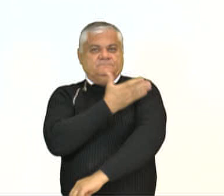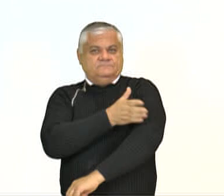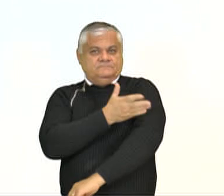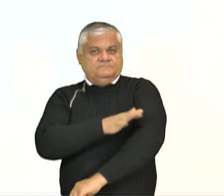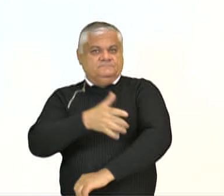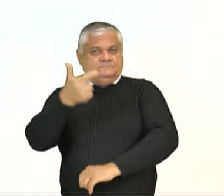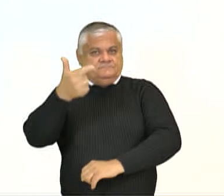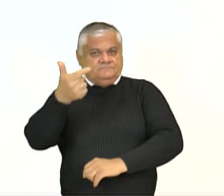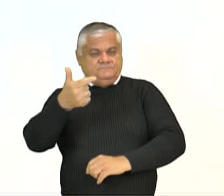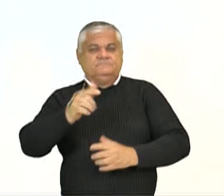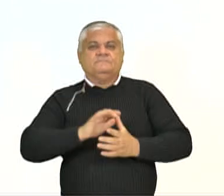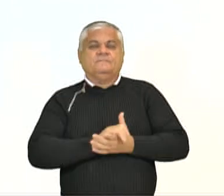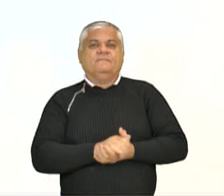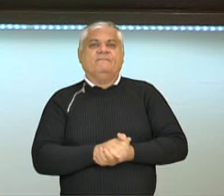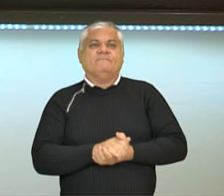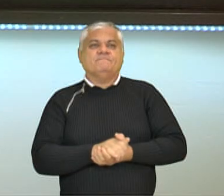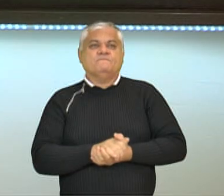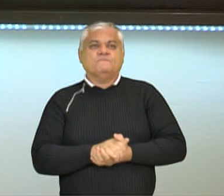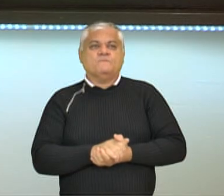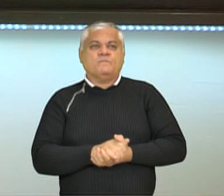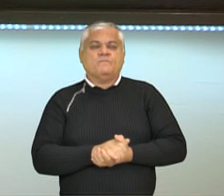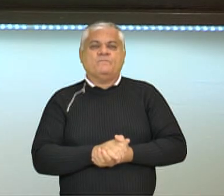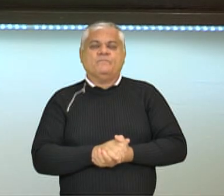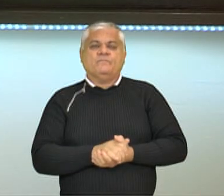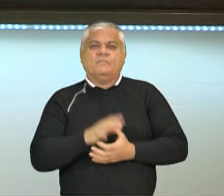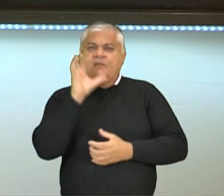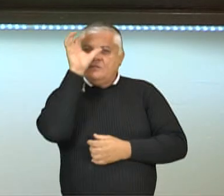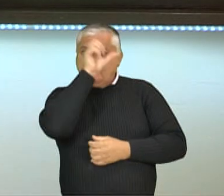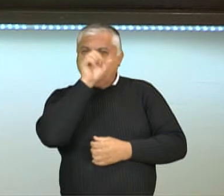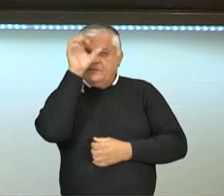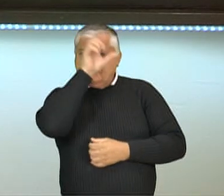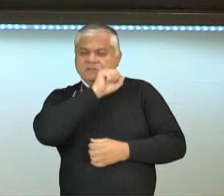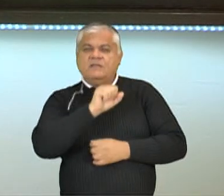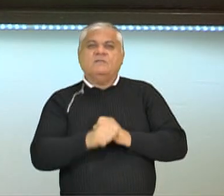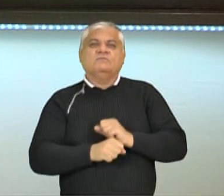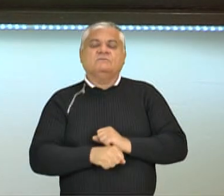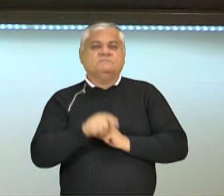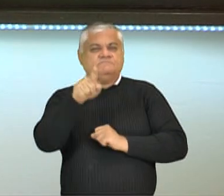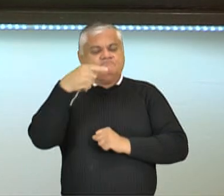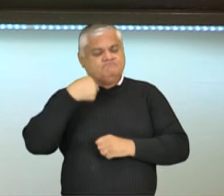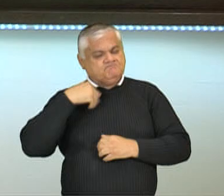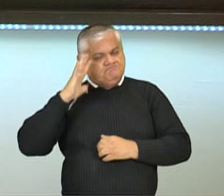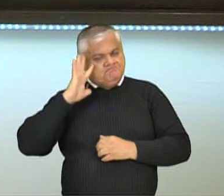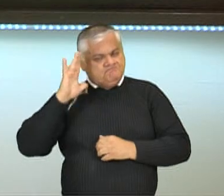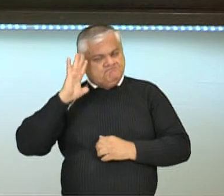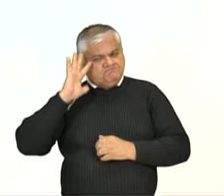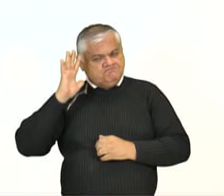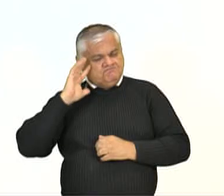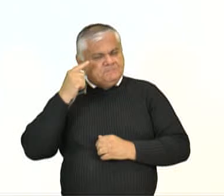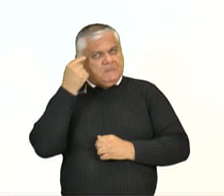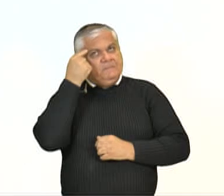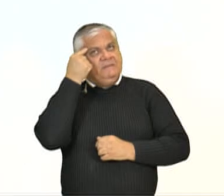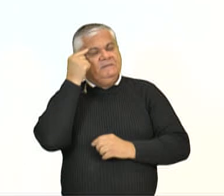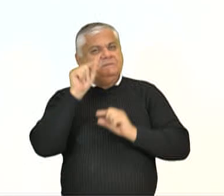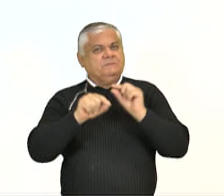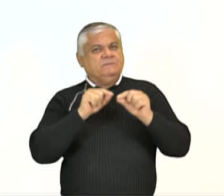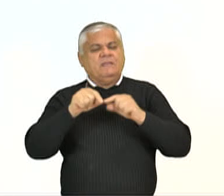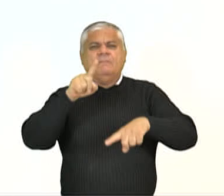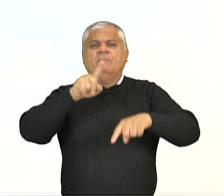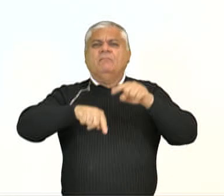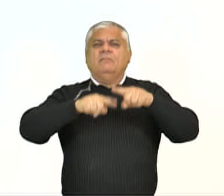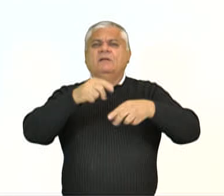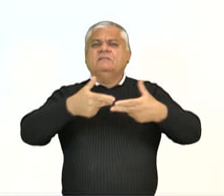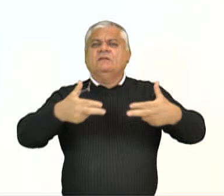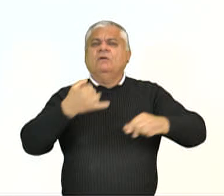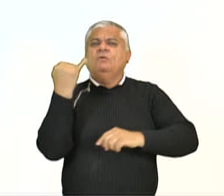segundo exercício. Acerca do que vimos até aqui, reflita e pense. Quais acessórios são